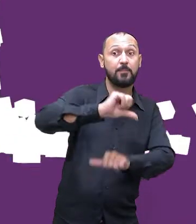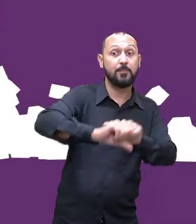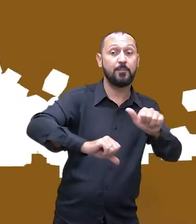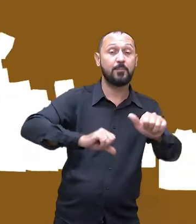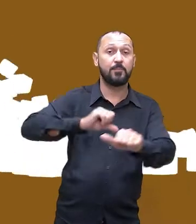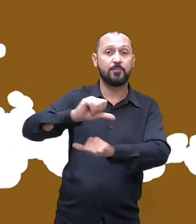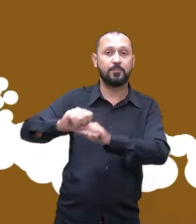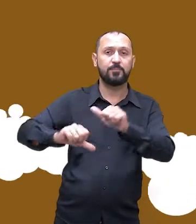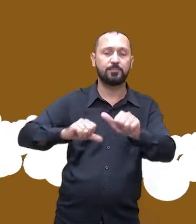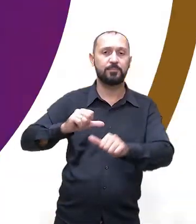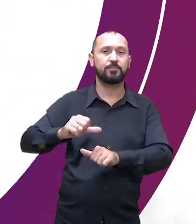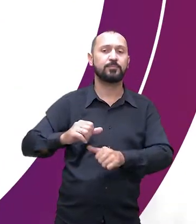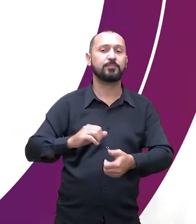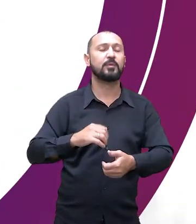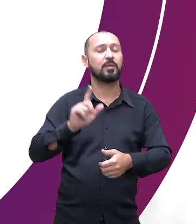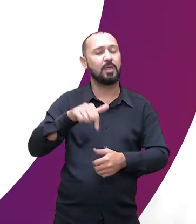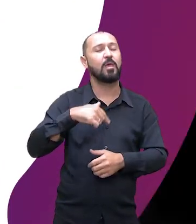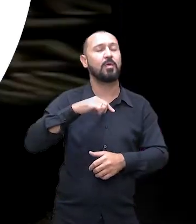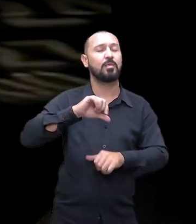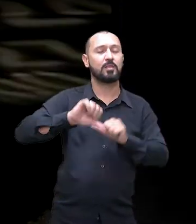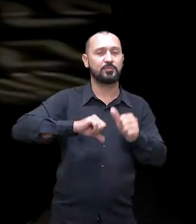Porque a dança, ela é transformadora.